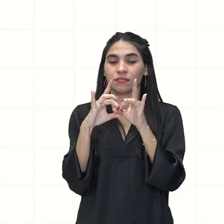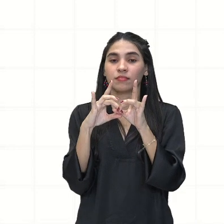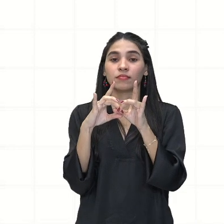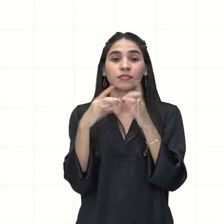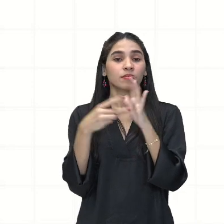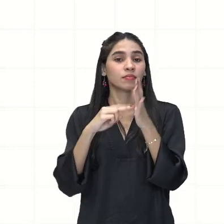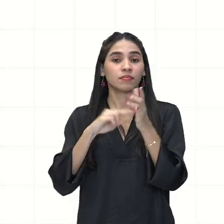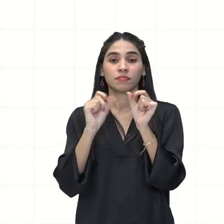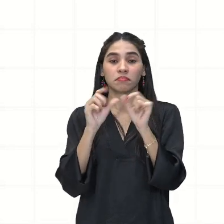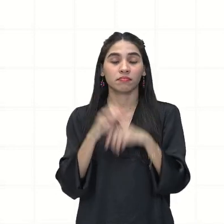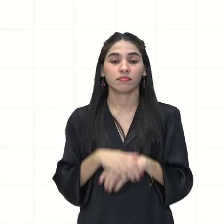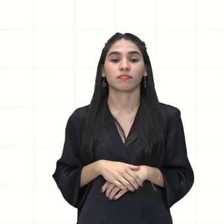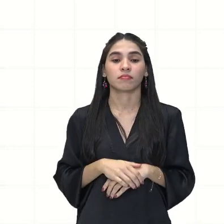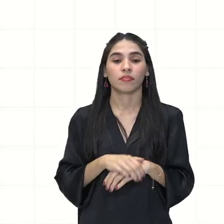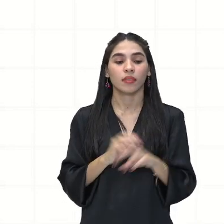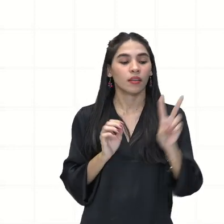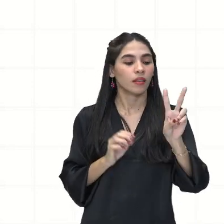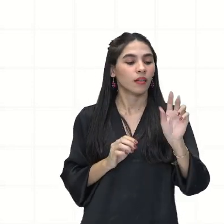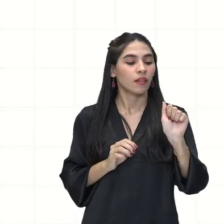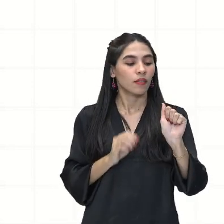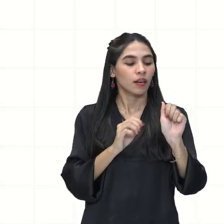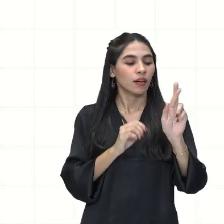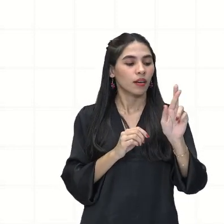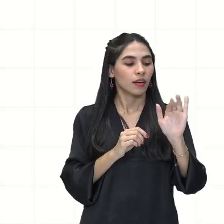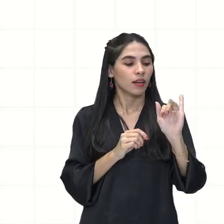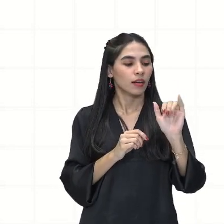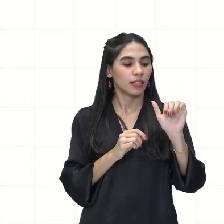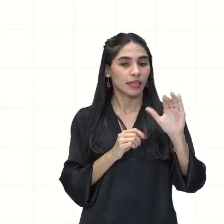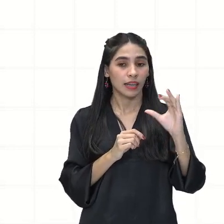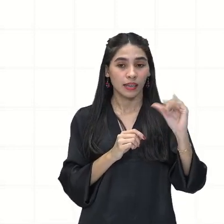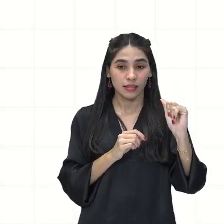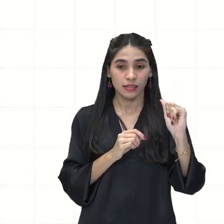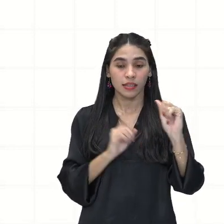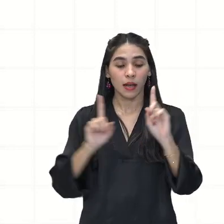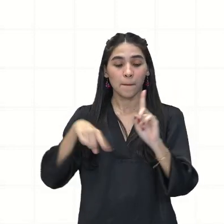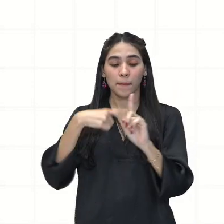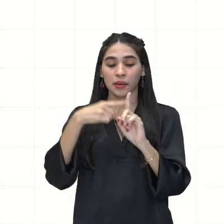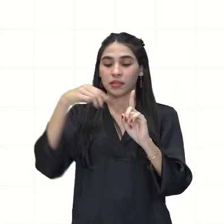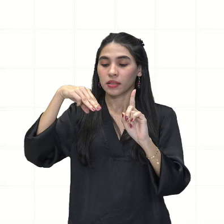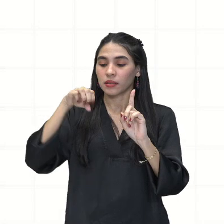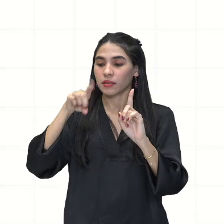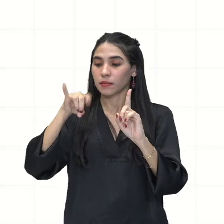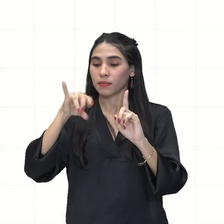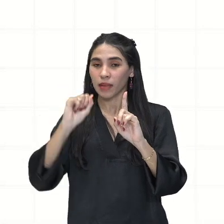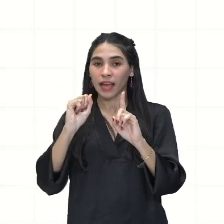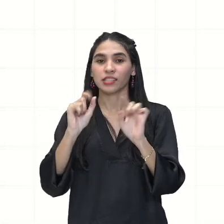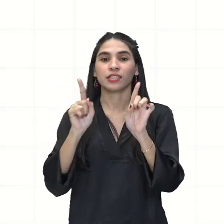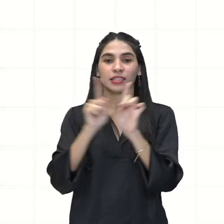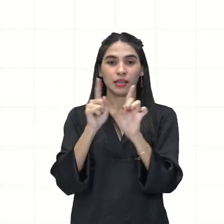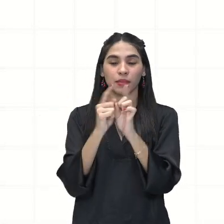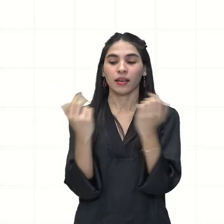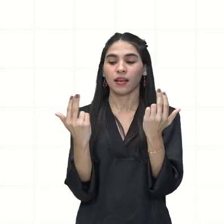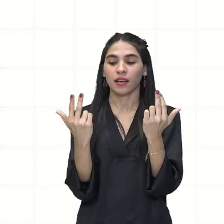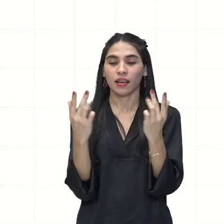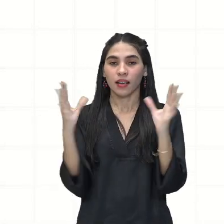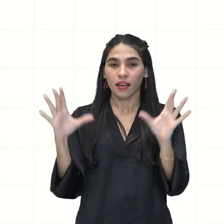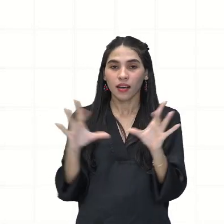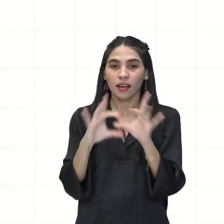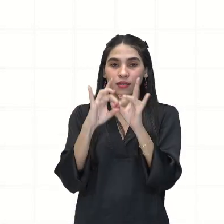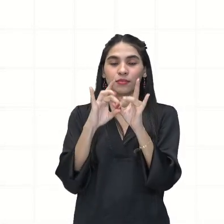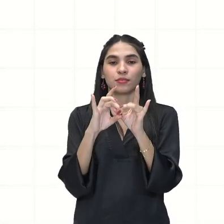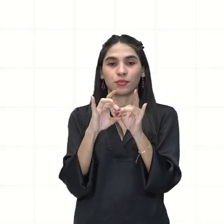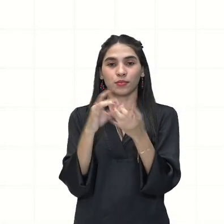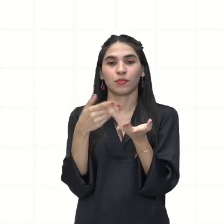seja, a média ela vai servir também como parte para o cálculo